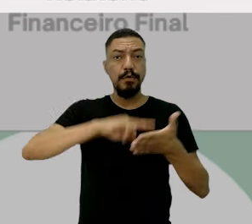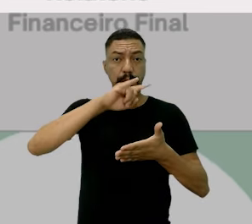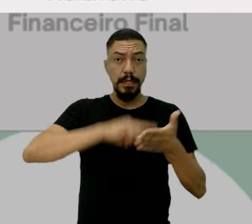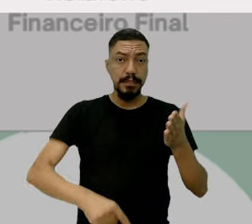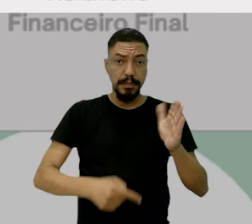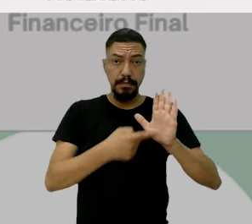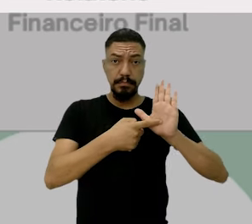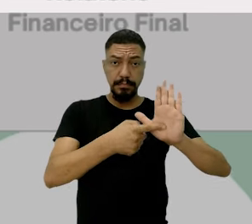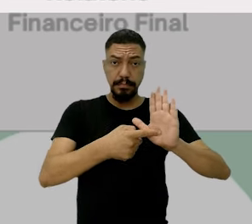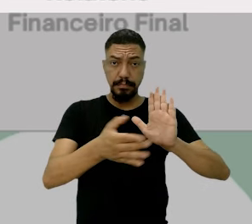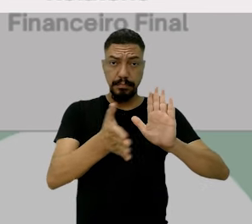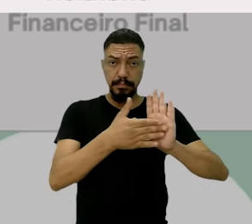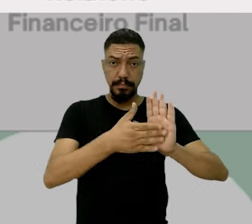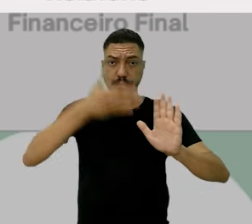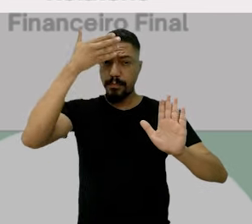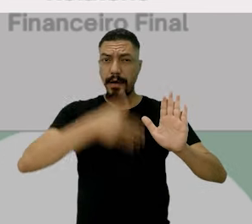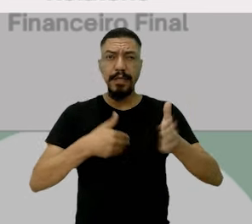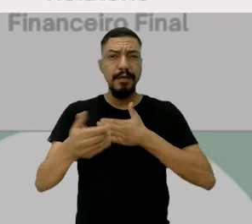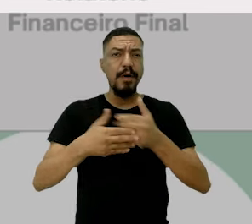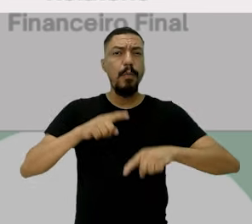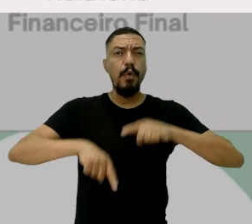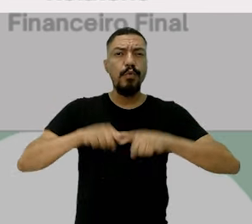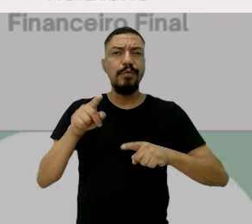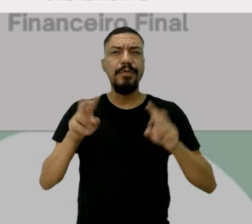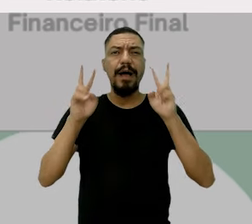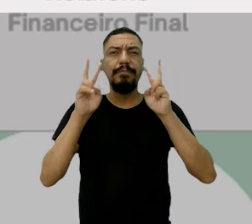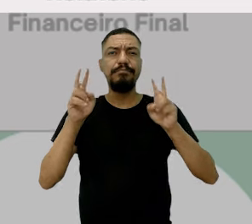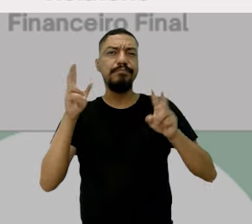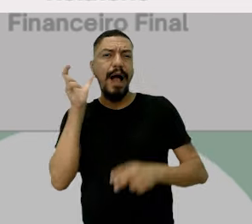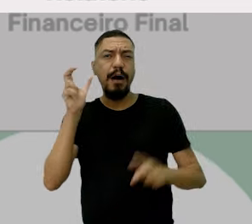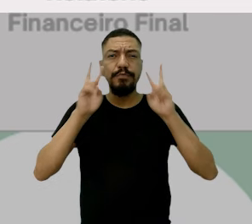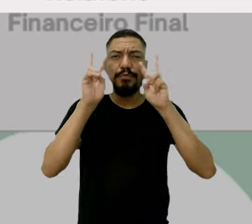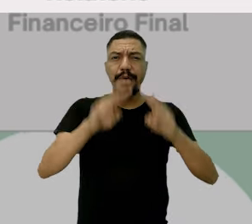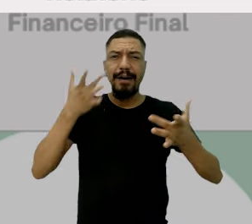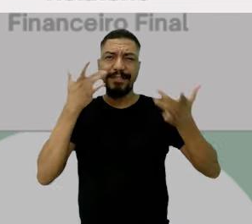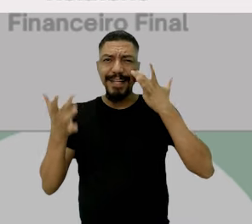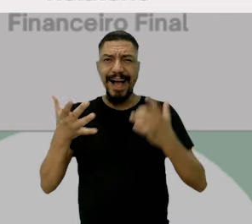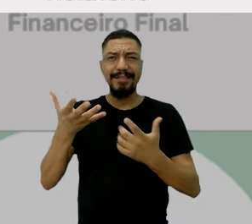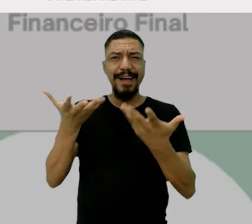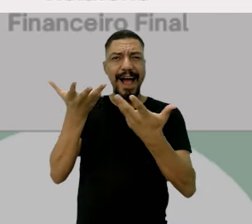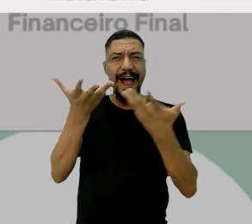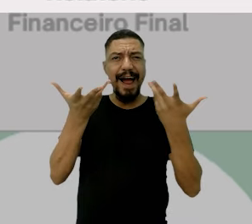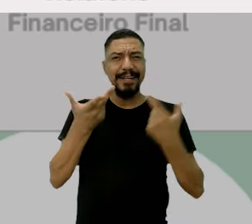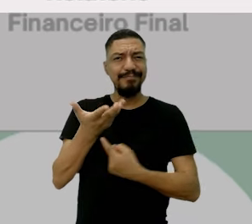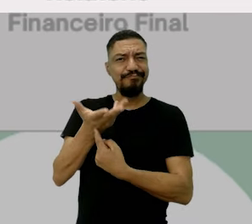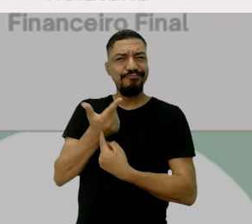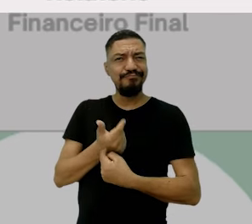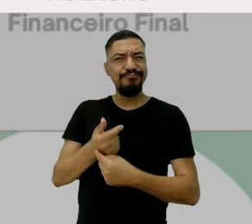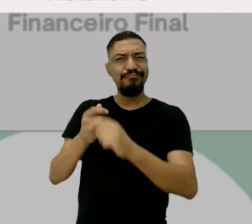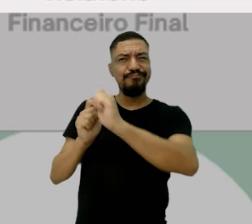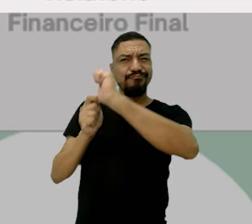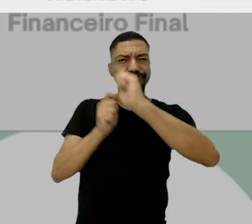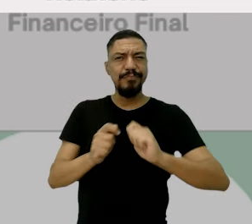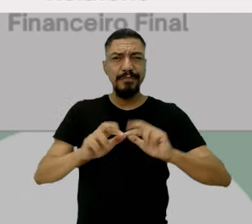contas, independente de qual seja o seu produto, seja ele audiovisual, teatral, de artes plásticas, você precisa ter um